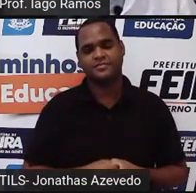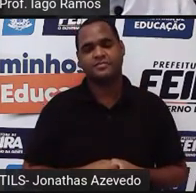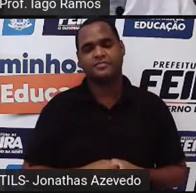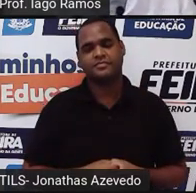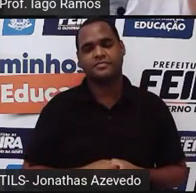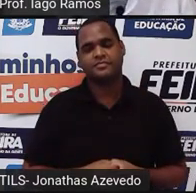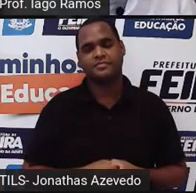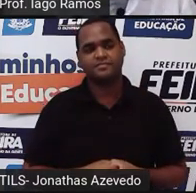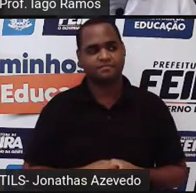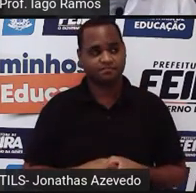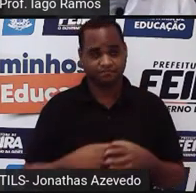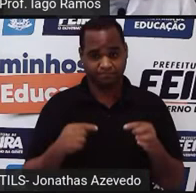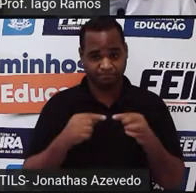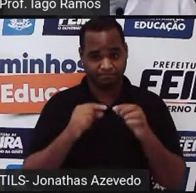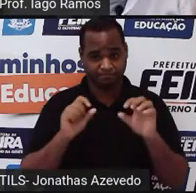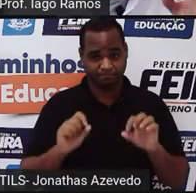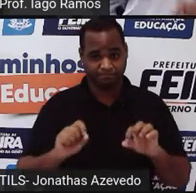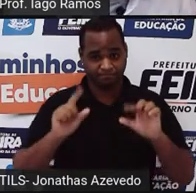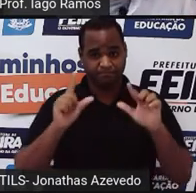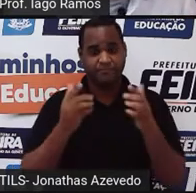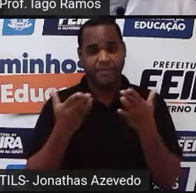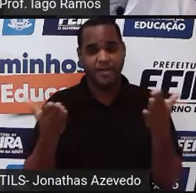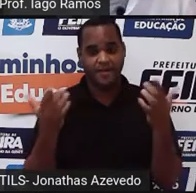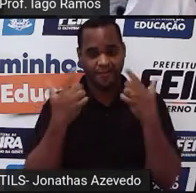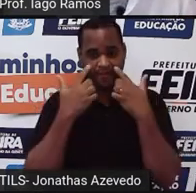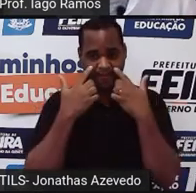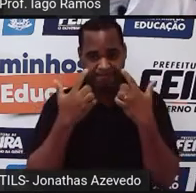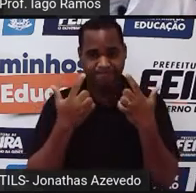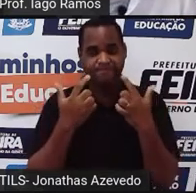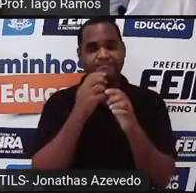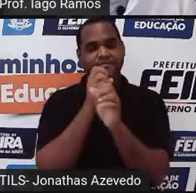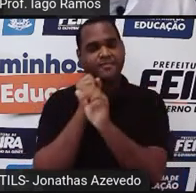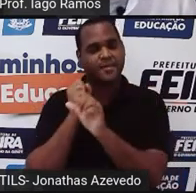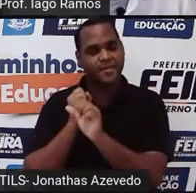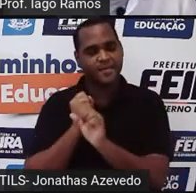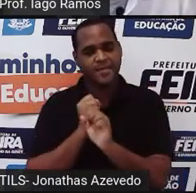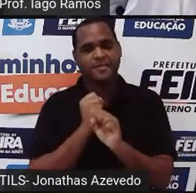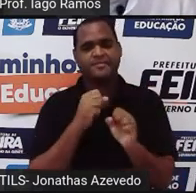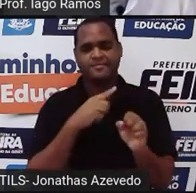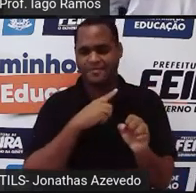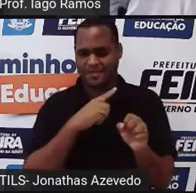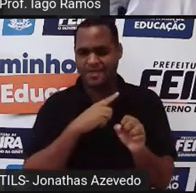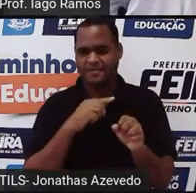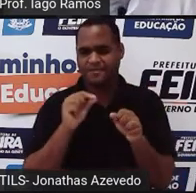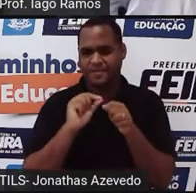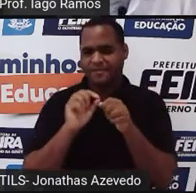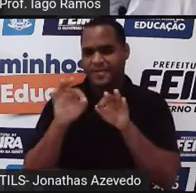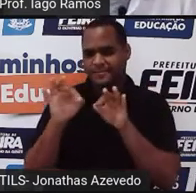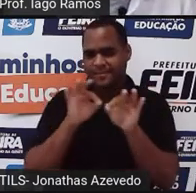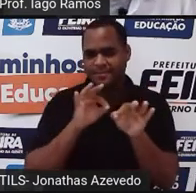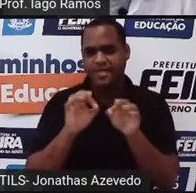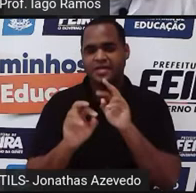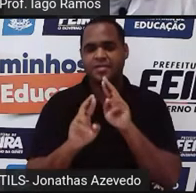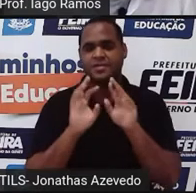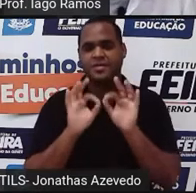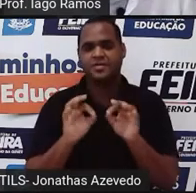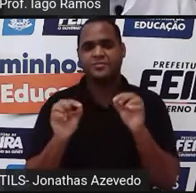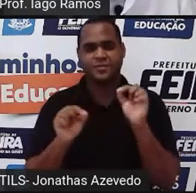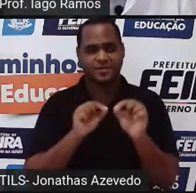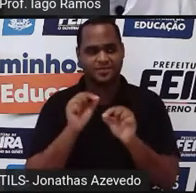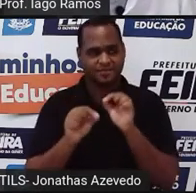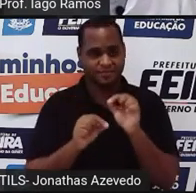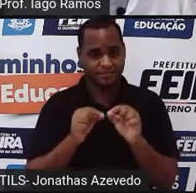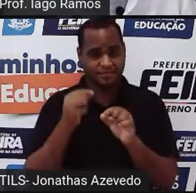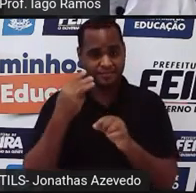E aqui na tela a gente já olha e ver e vai ter um cálculo Zinho para fazer agora e o resultado correto para